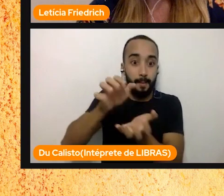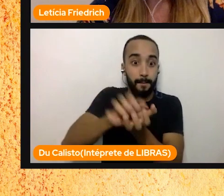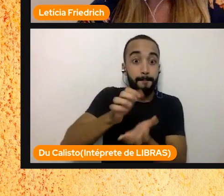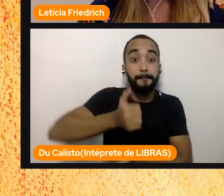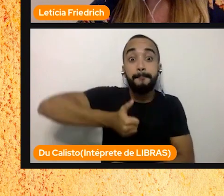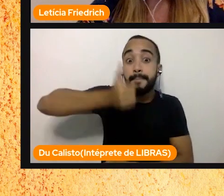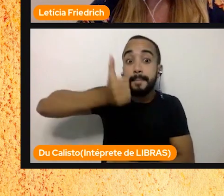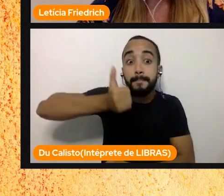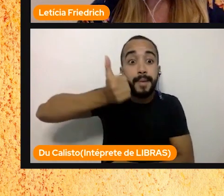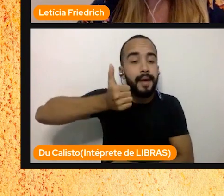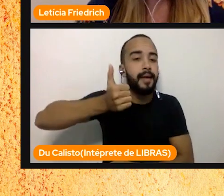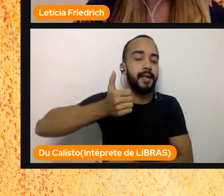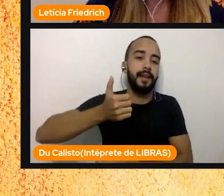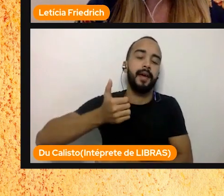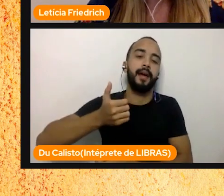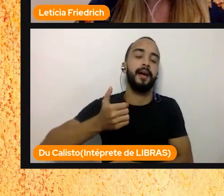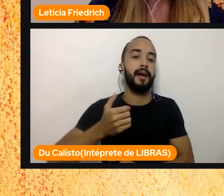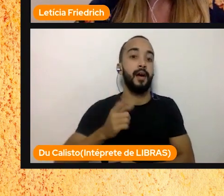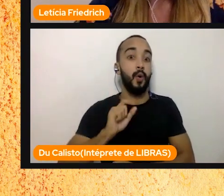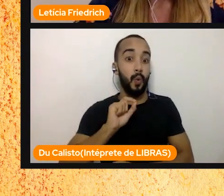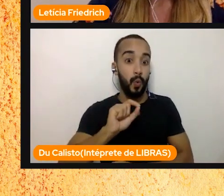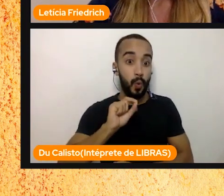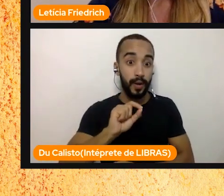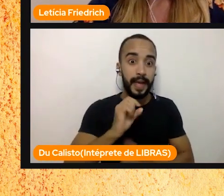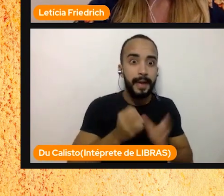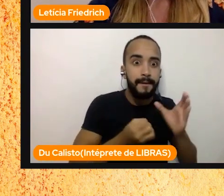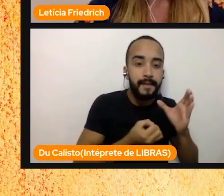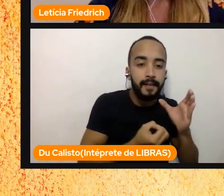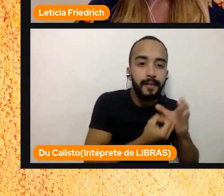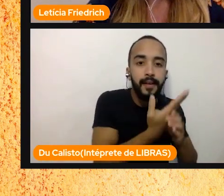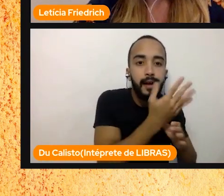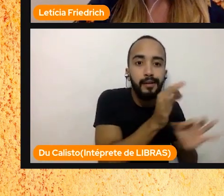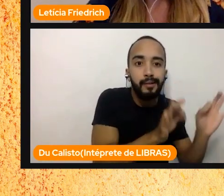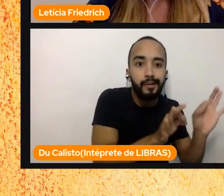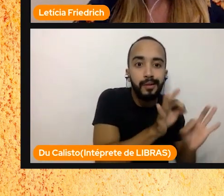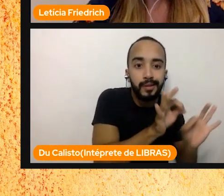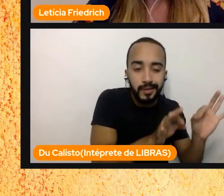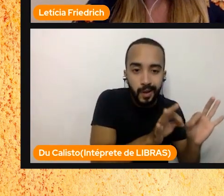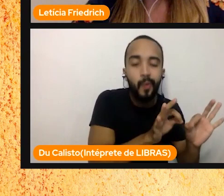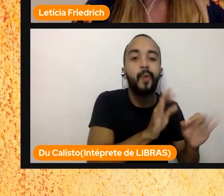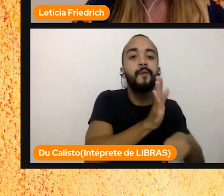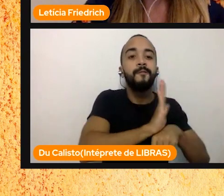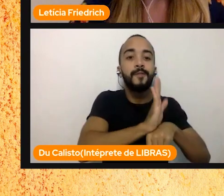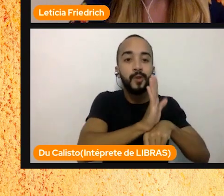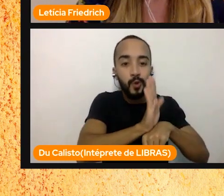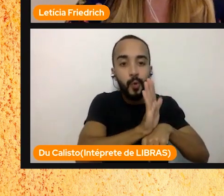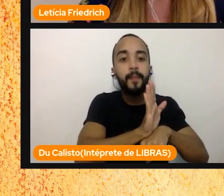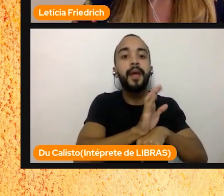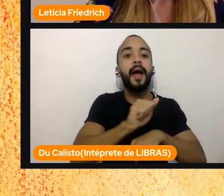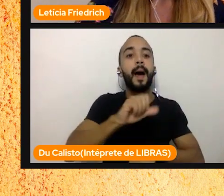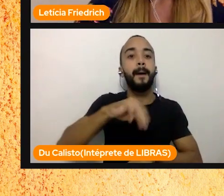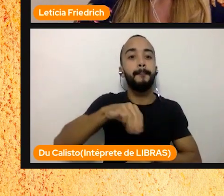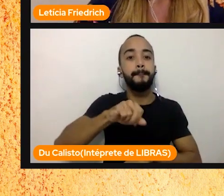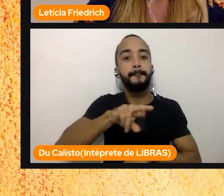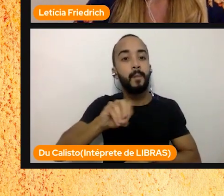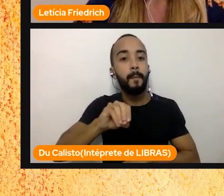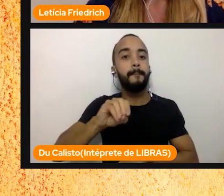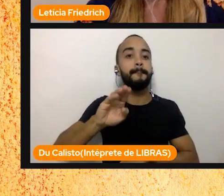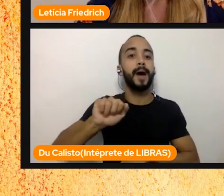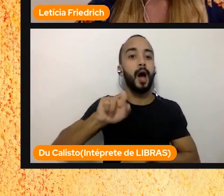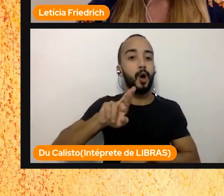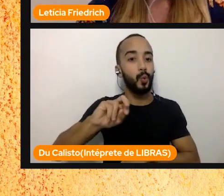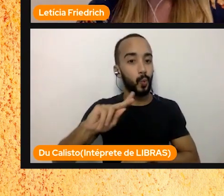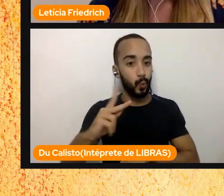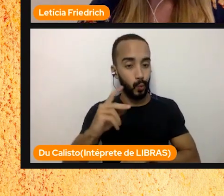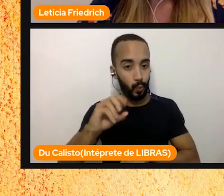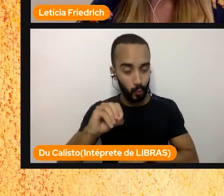verdade, coprodução que a gente teve no início da Boulevard foi O Amor, Plástico e Barulho, que é um filme pernambucano, dirigido pela Renato Pinheiro,